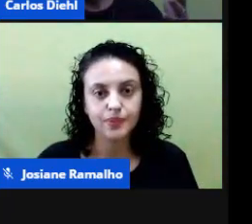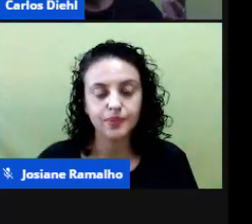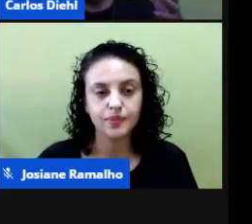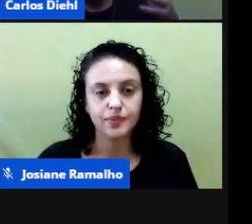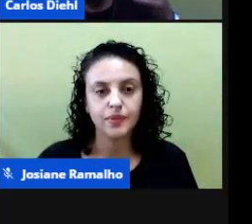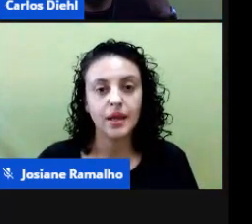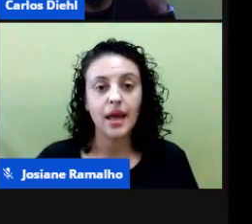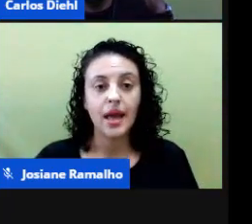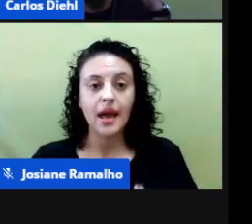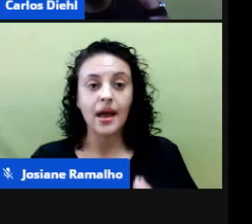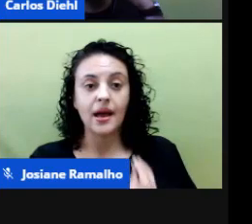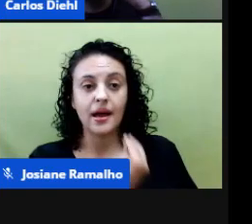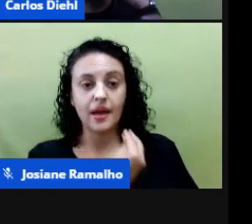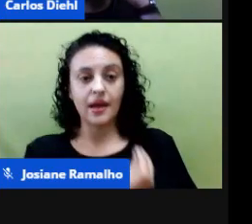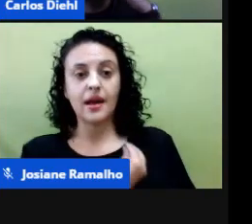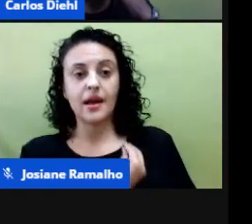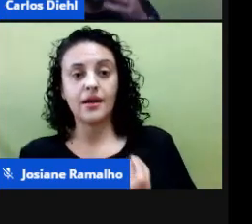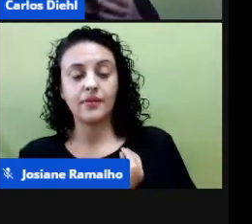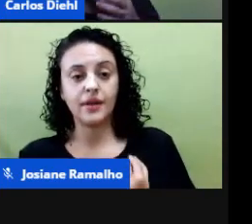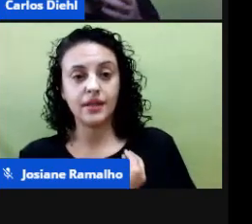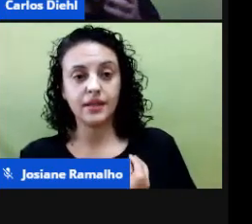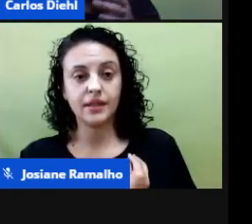A vida, assim,